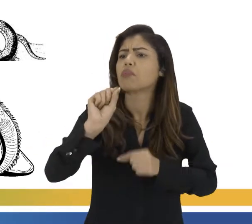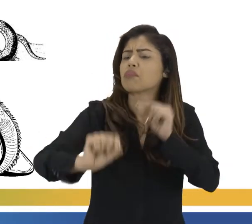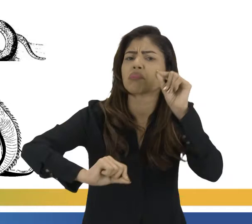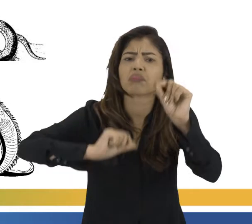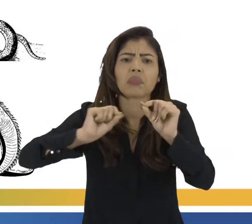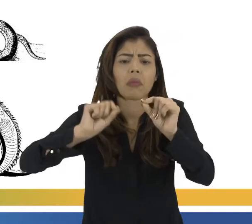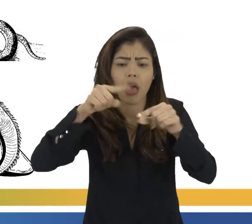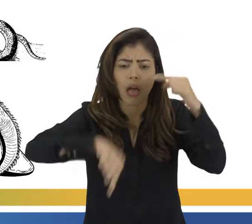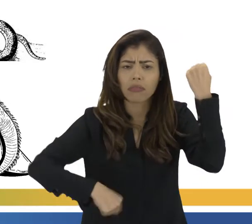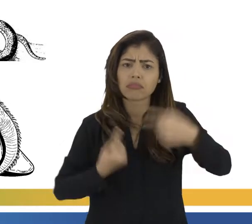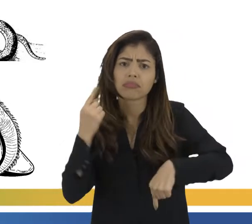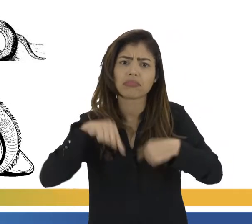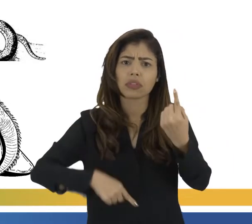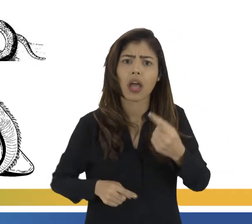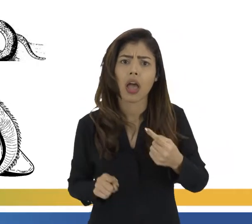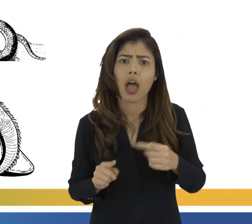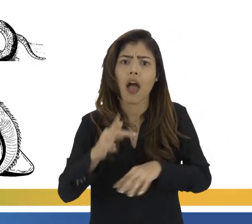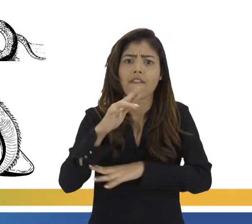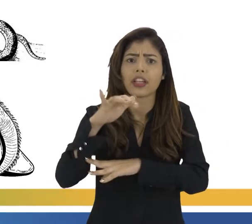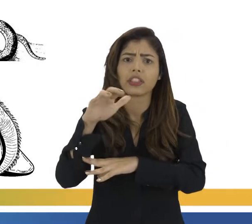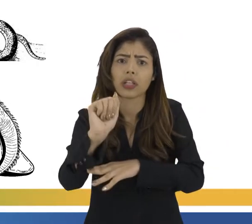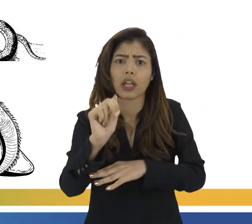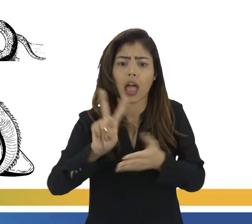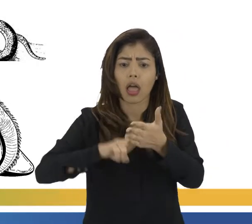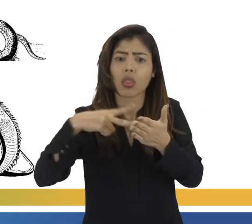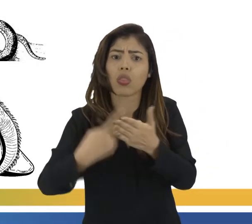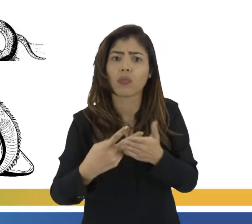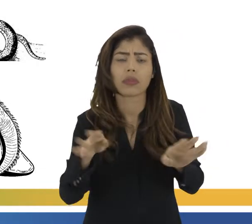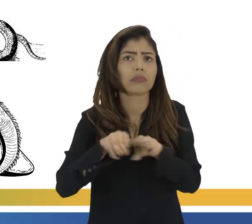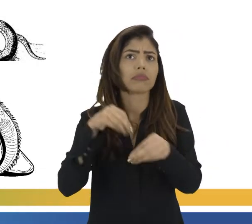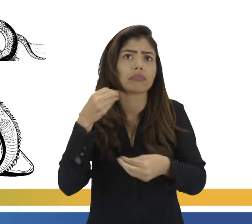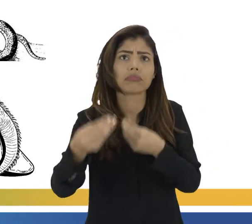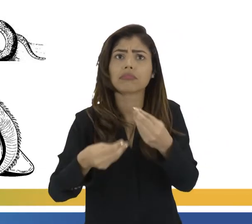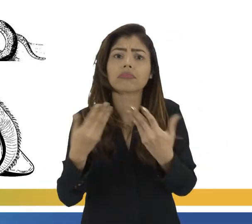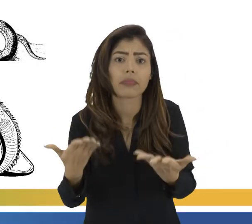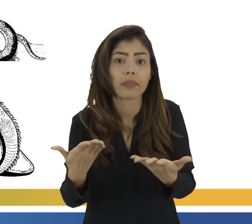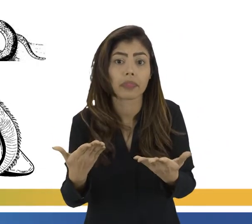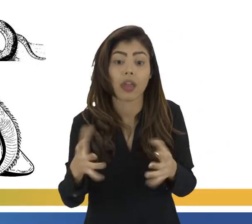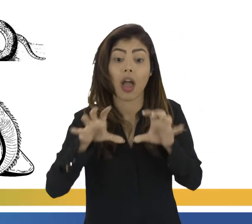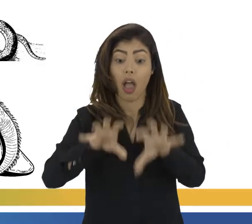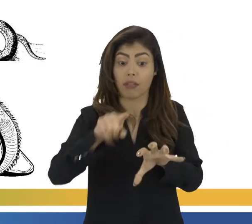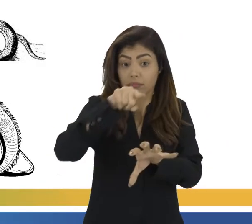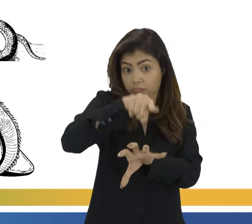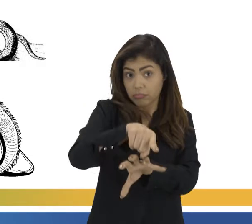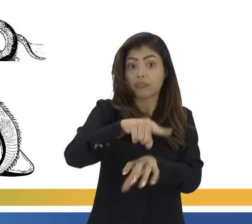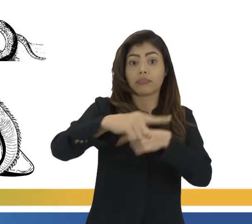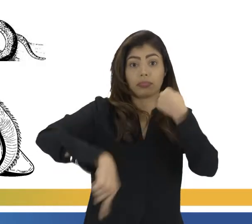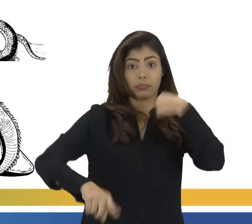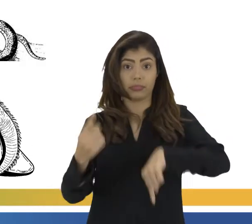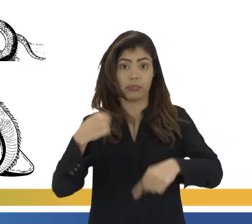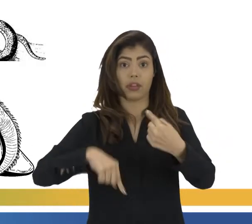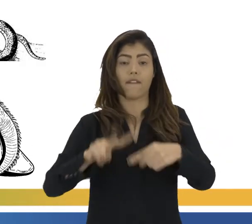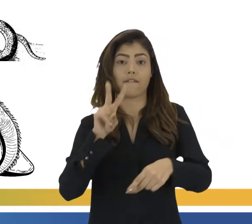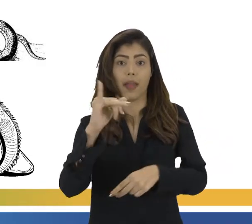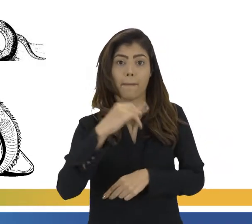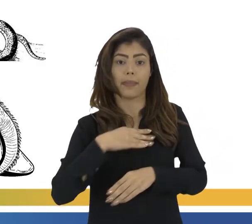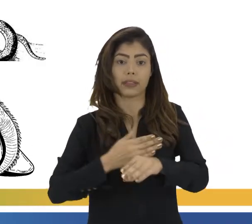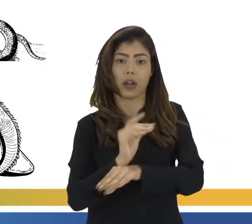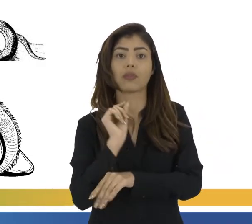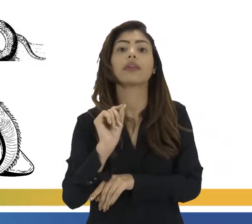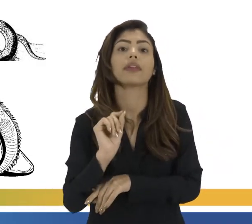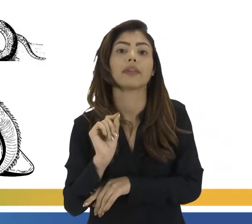essa circulação fechada, dupla e incompleta? Porque, gente, essa circulação é onde vai passar o